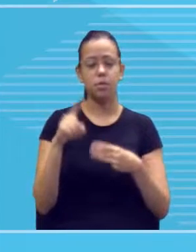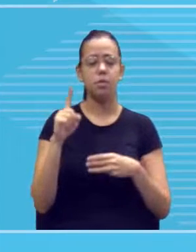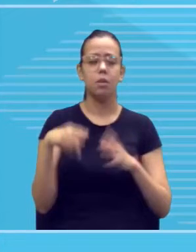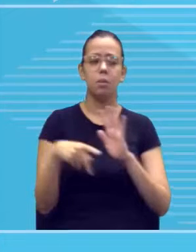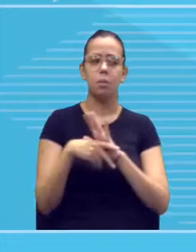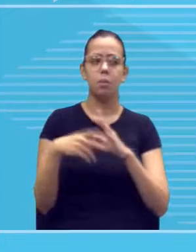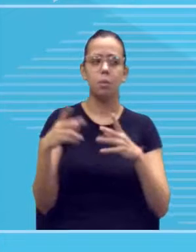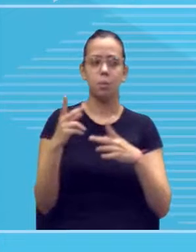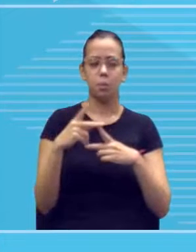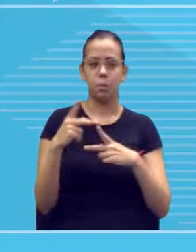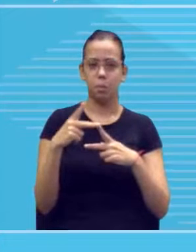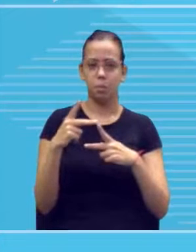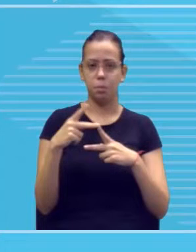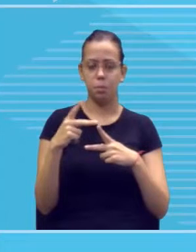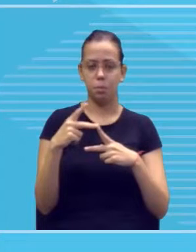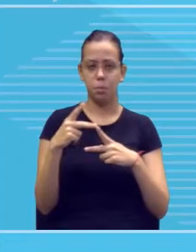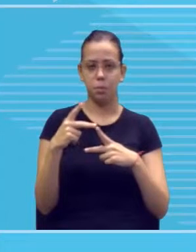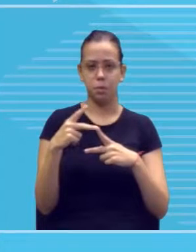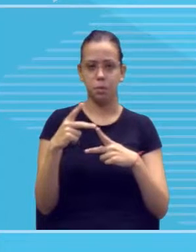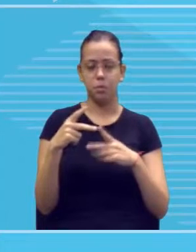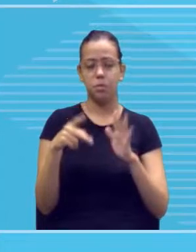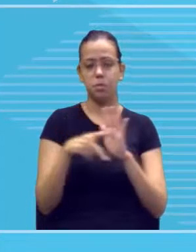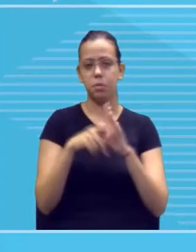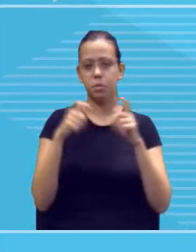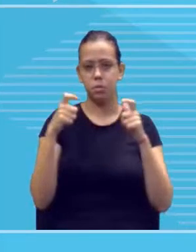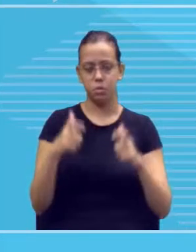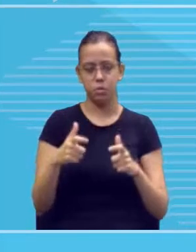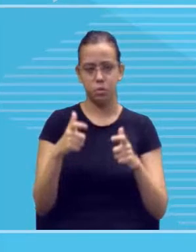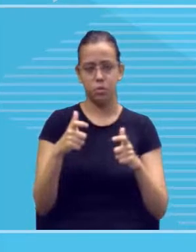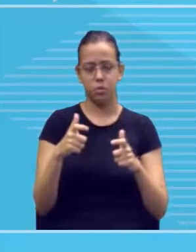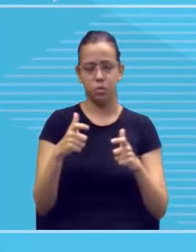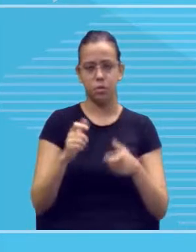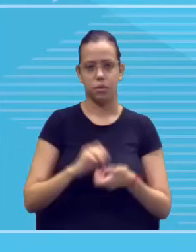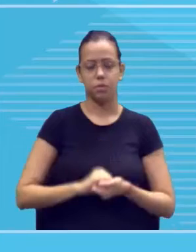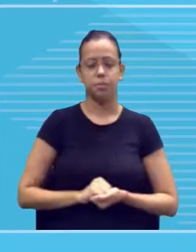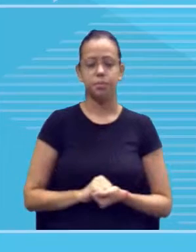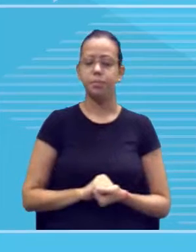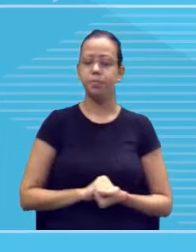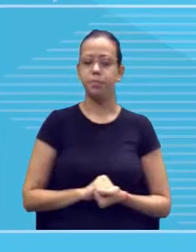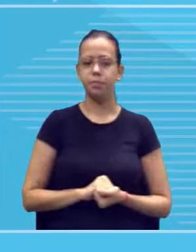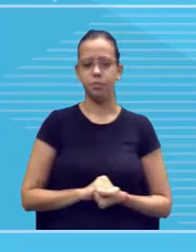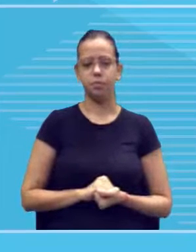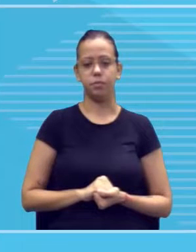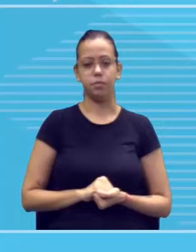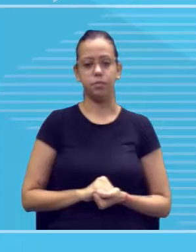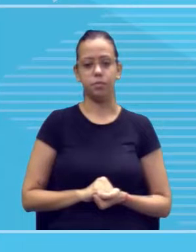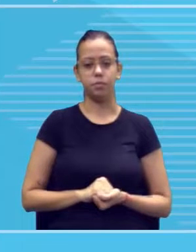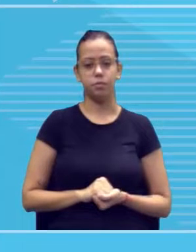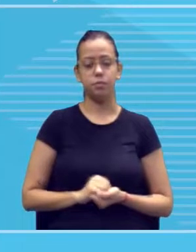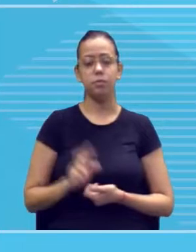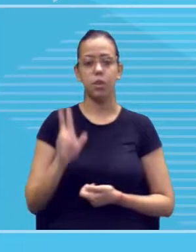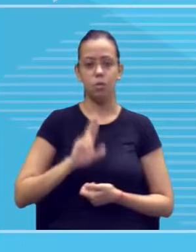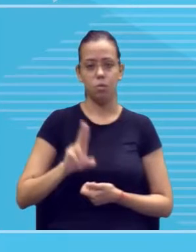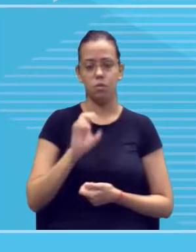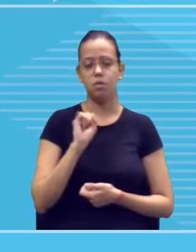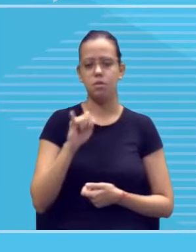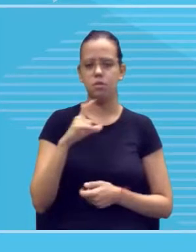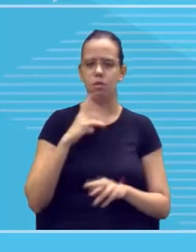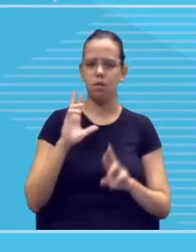chamadas preposições de lugar tá bom preposição de lugar então eu vou usar basicamente quando eu estiver me referindo a